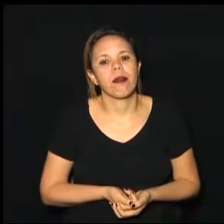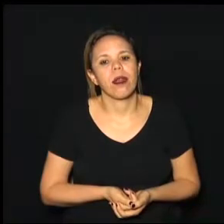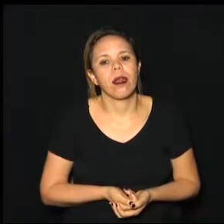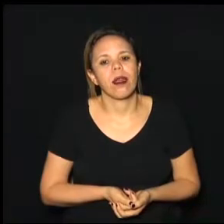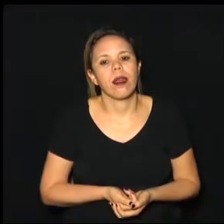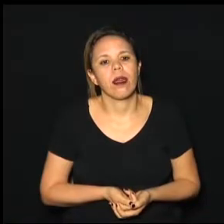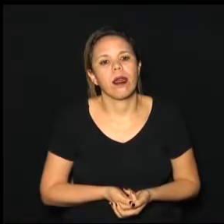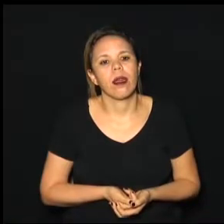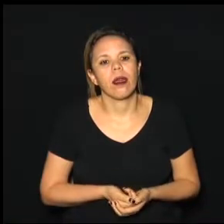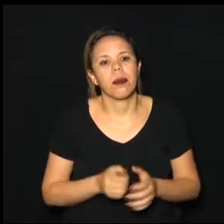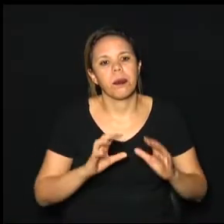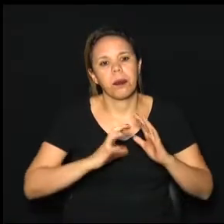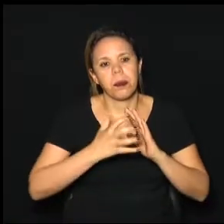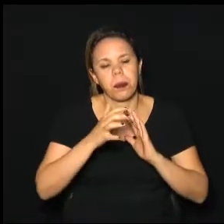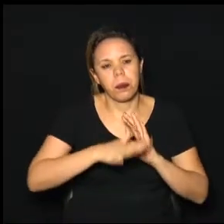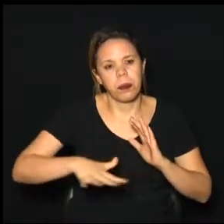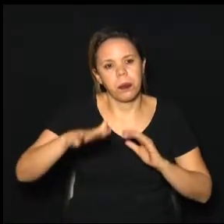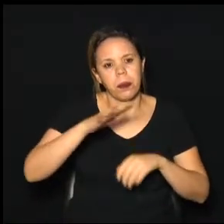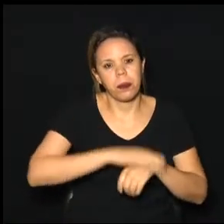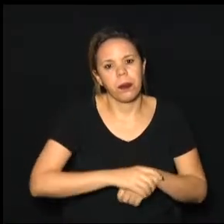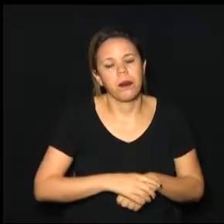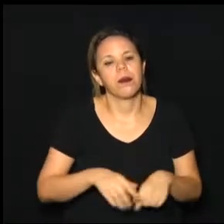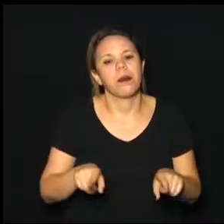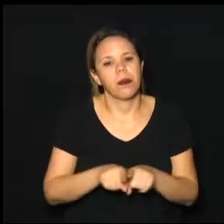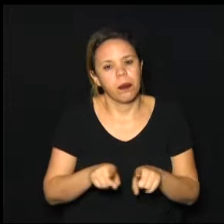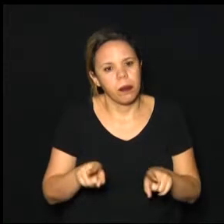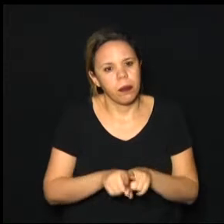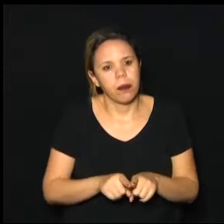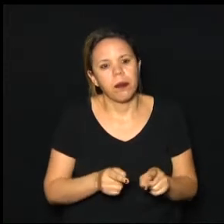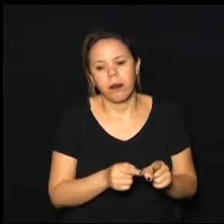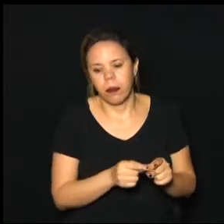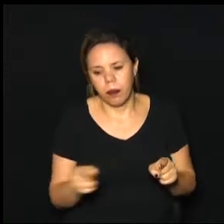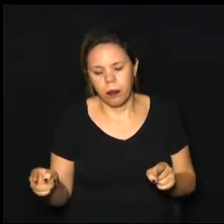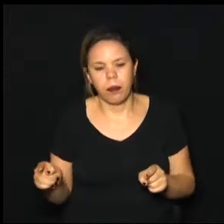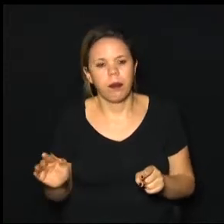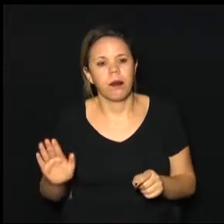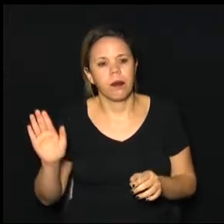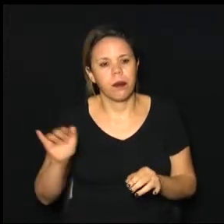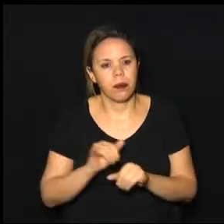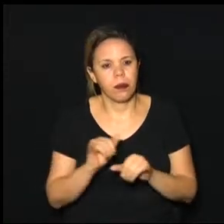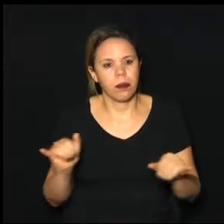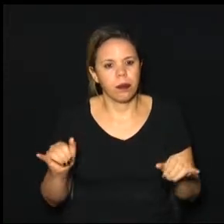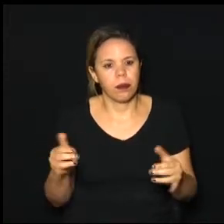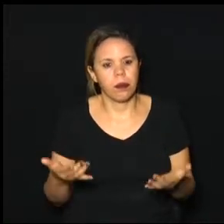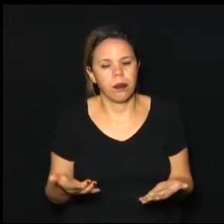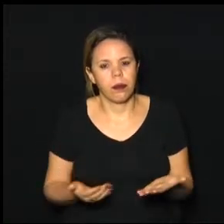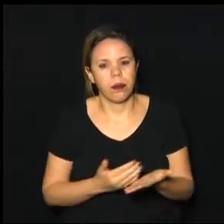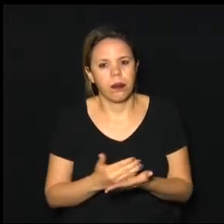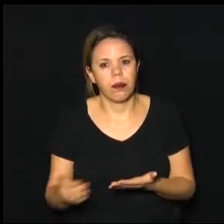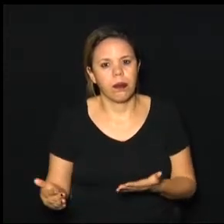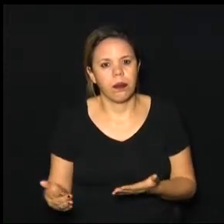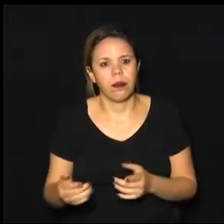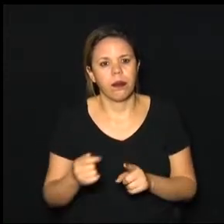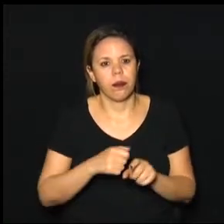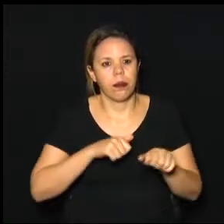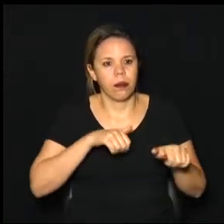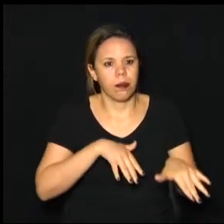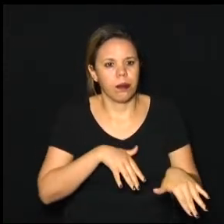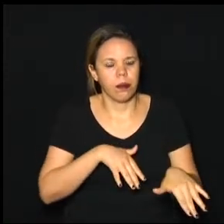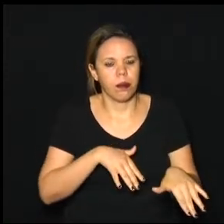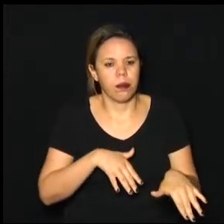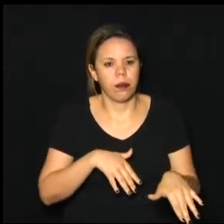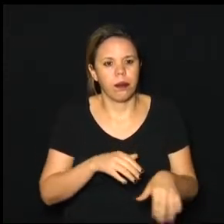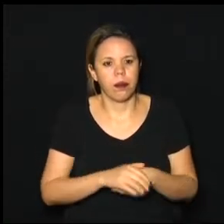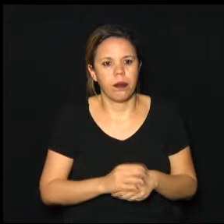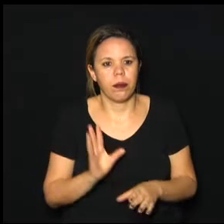no âmbito partidário, também estamos nesse período de pré-campanha, não é que a campanha vai começar só lá em setembro, e no